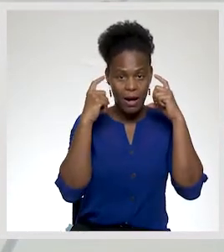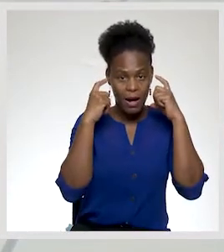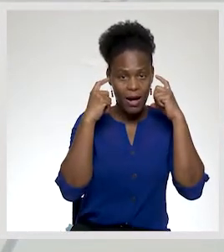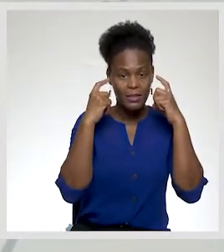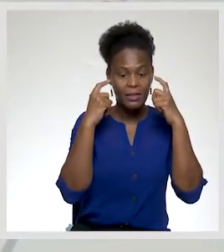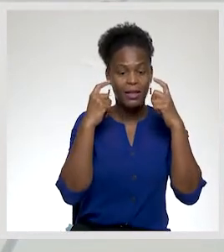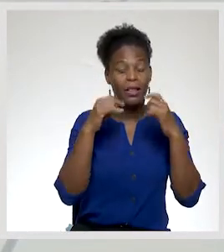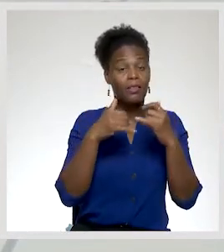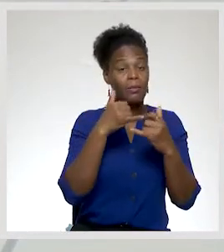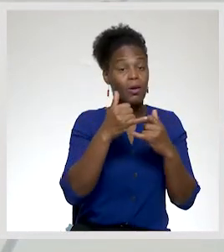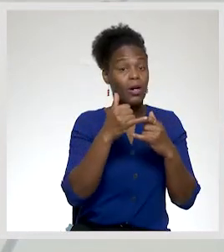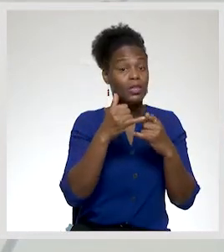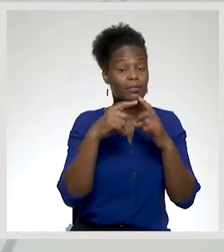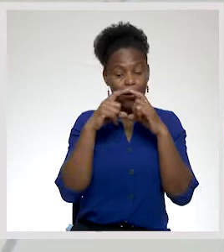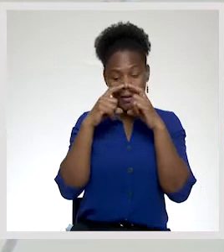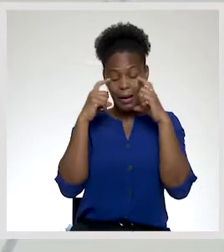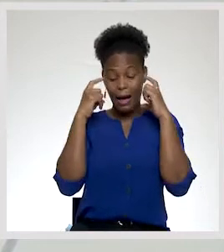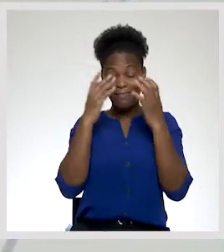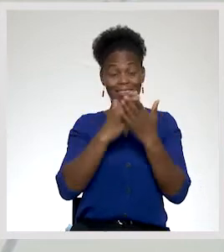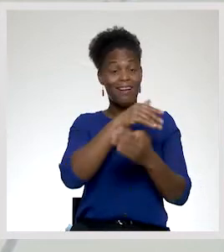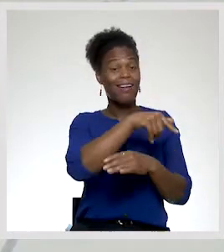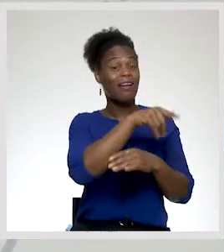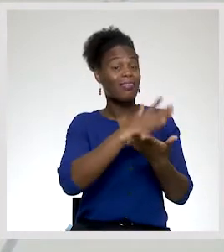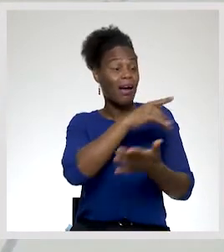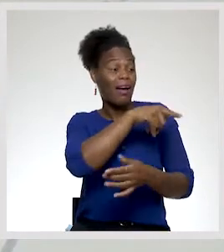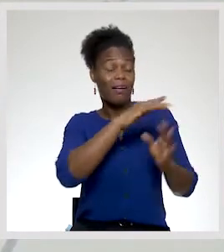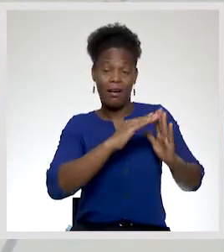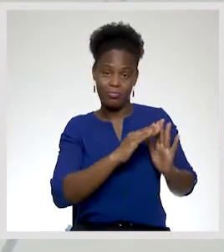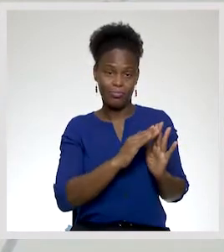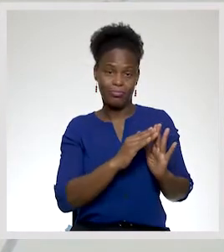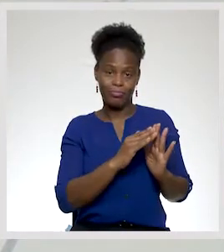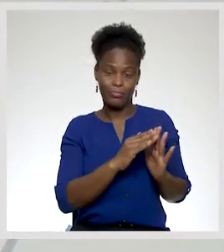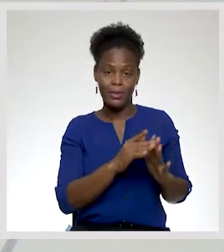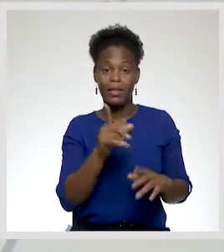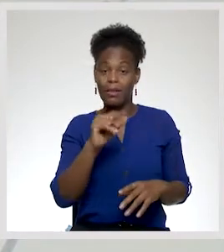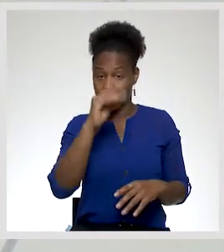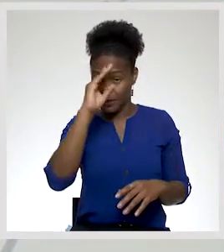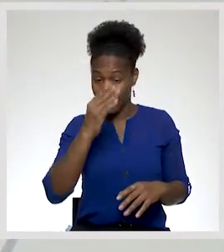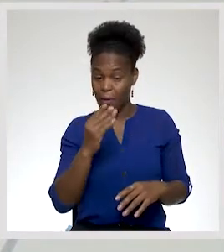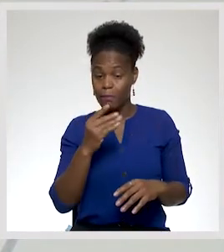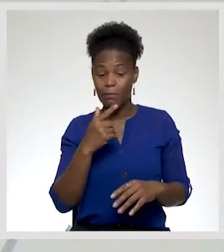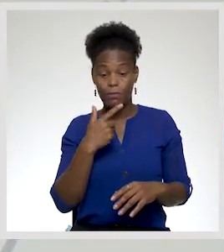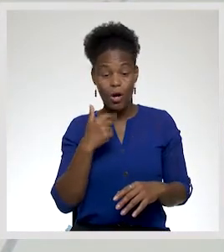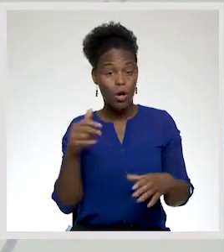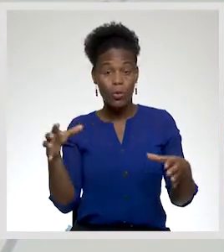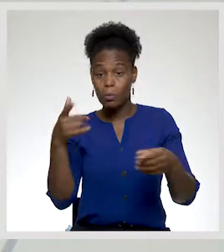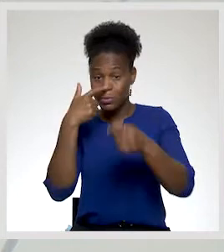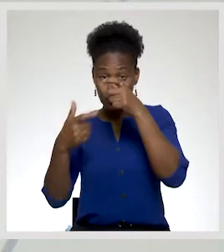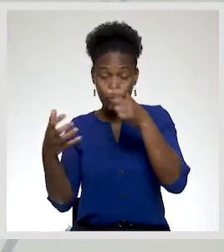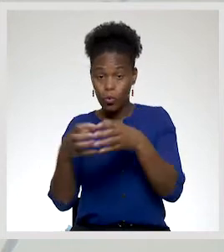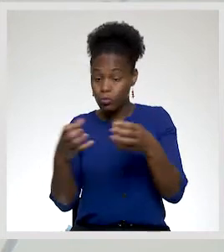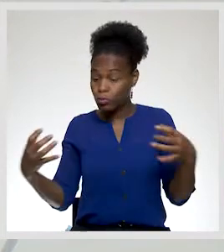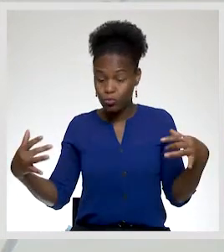e colocar isso na cara até voltar para casa. E já sabem também que deve evitar o